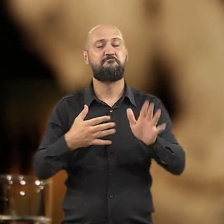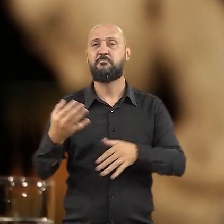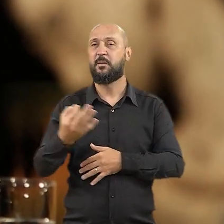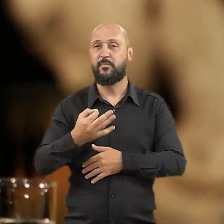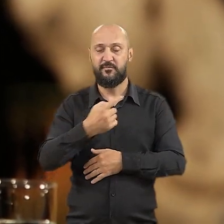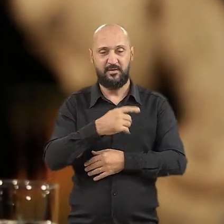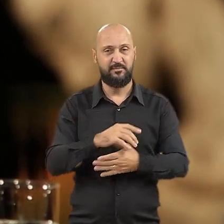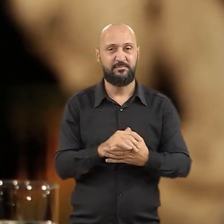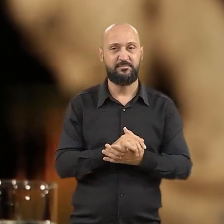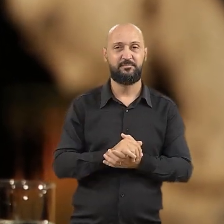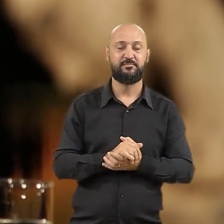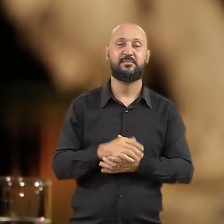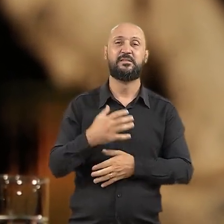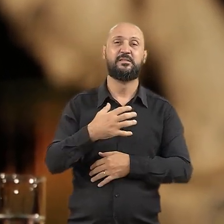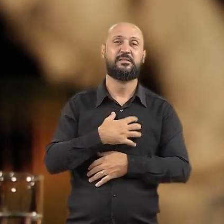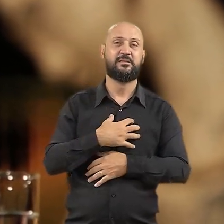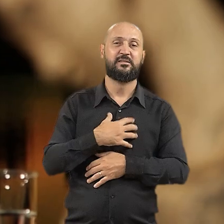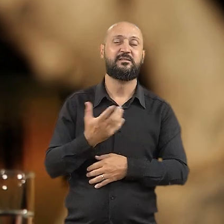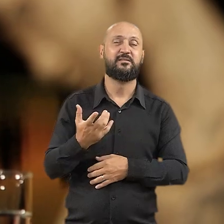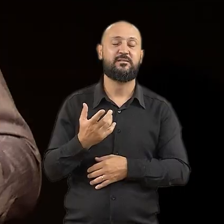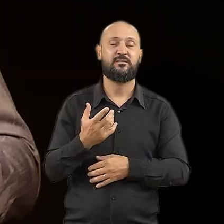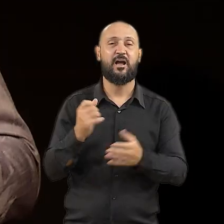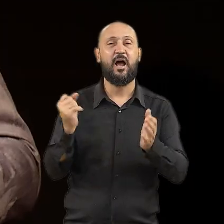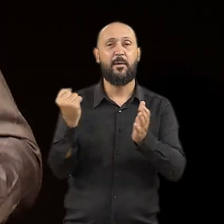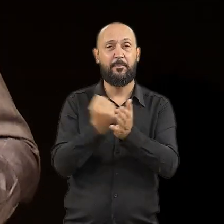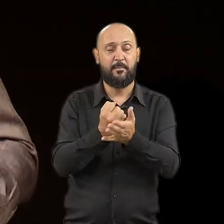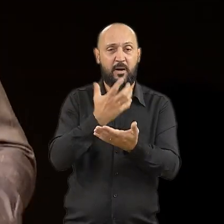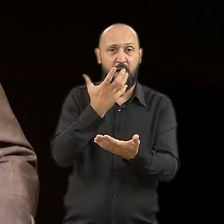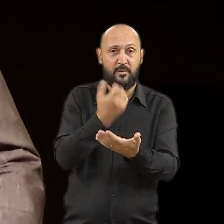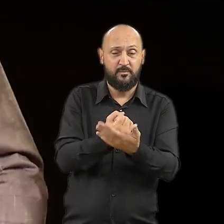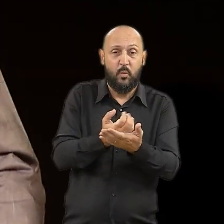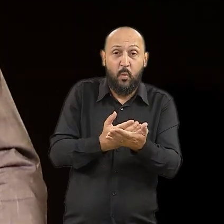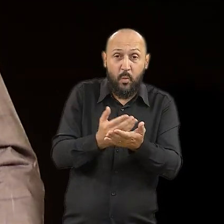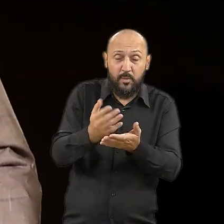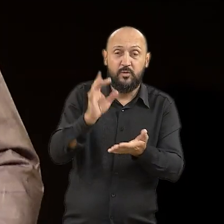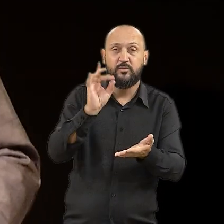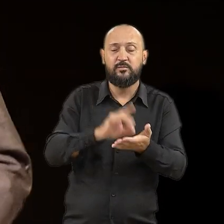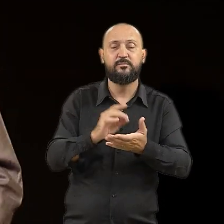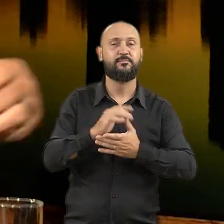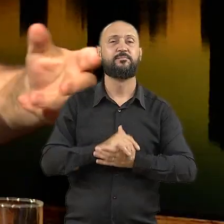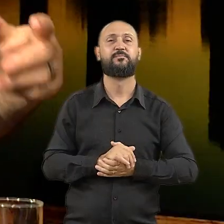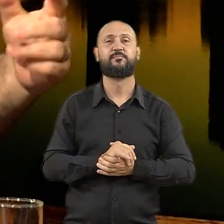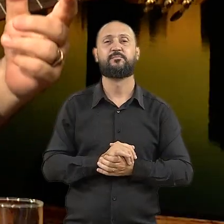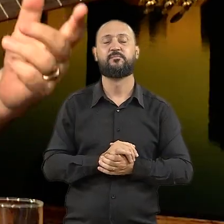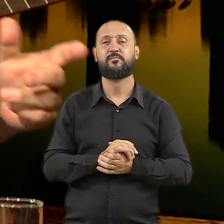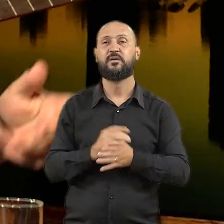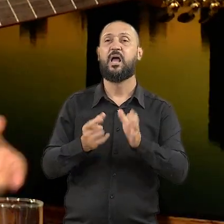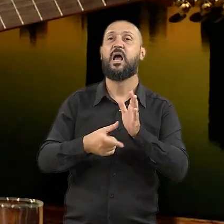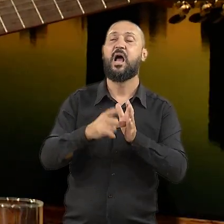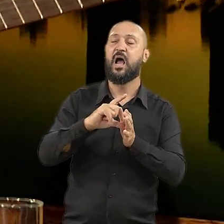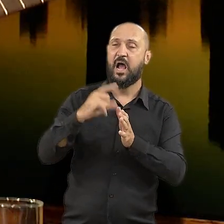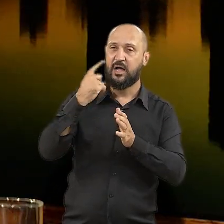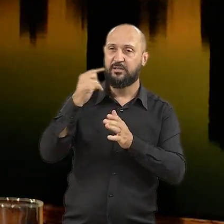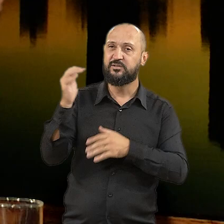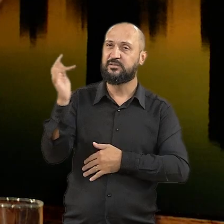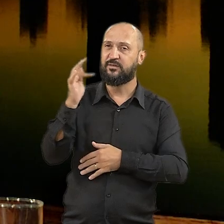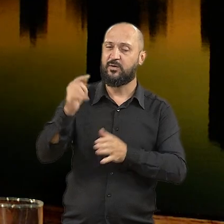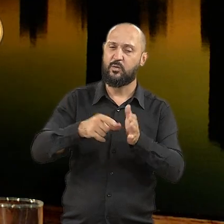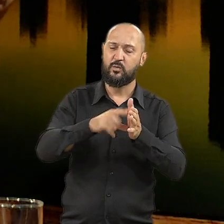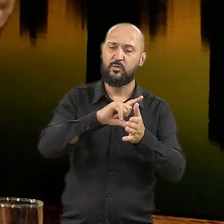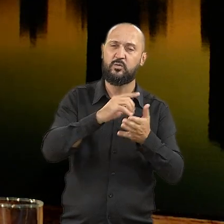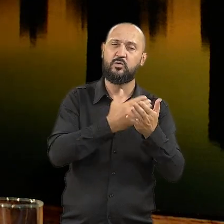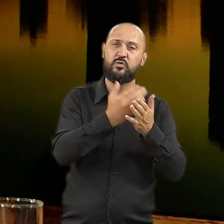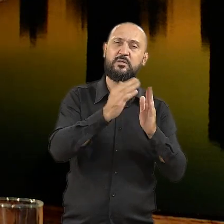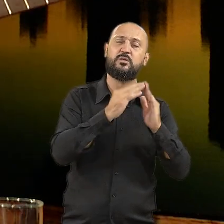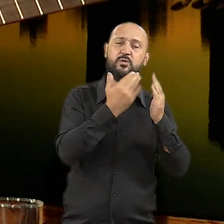foi uma Foi sensação marcante, né? marcante, Registrou, né? Registrou um início mesmo. E também aí eu... Isso antes da faculdade. Isso foi antes,